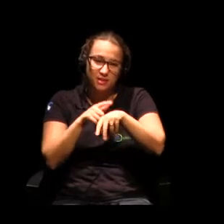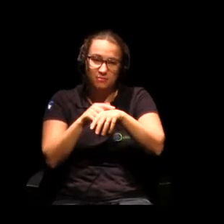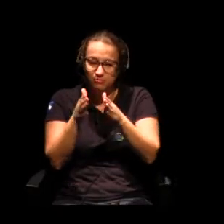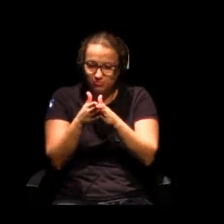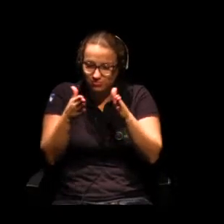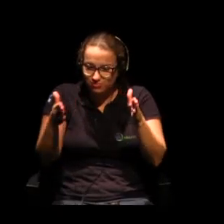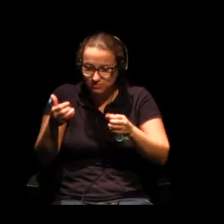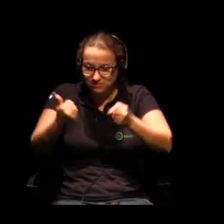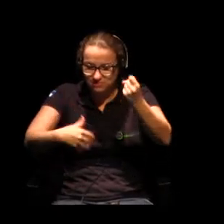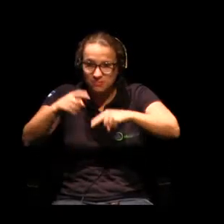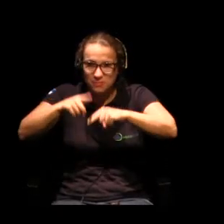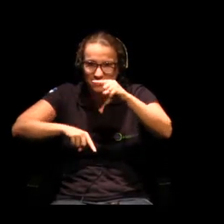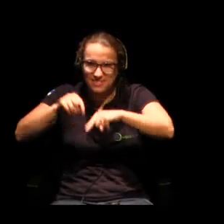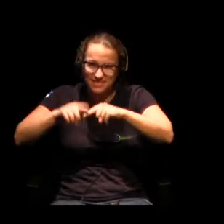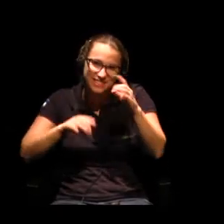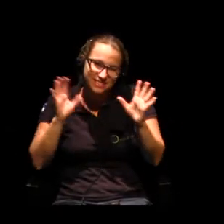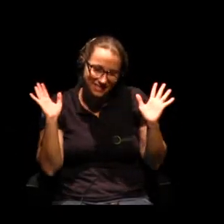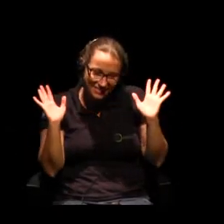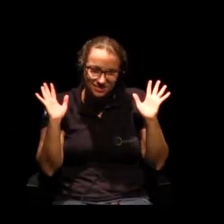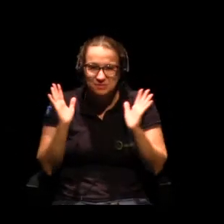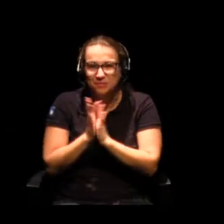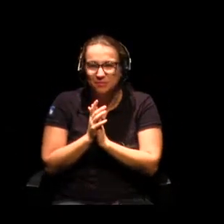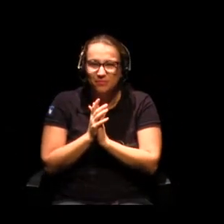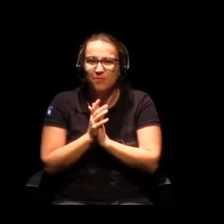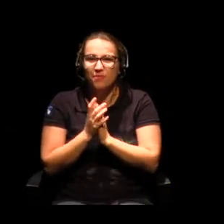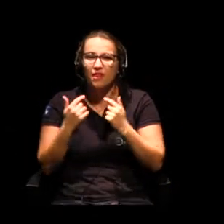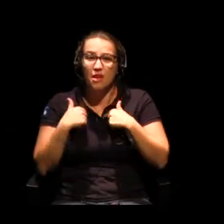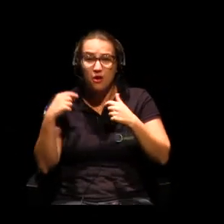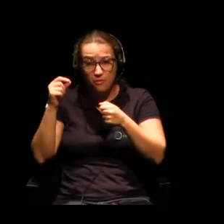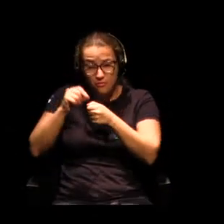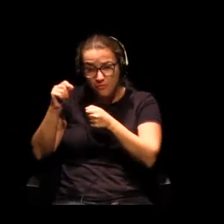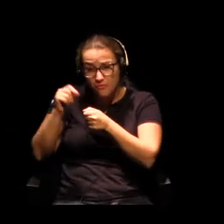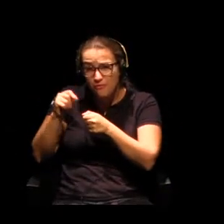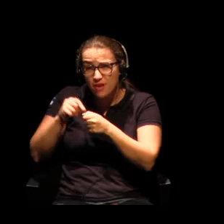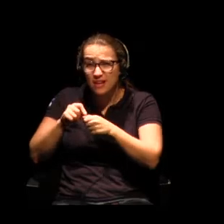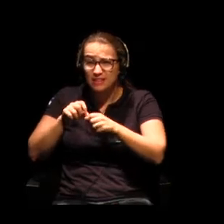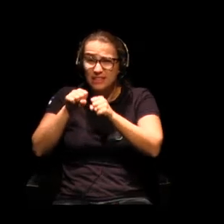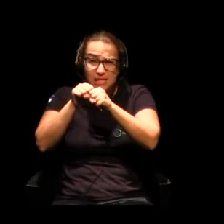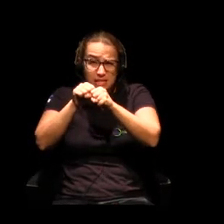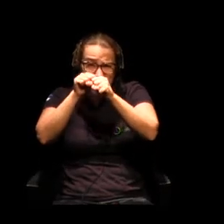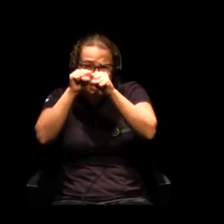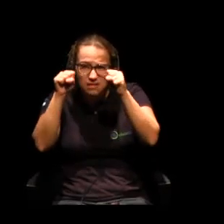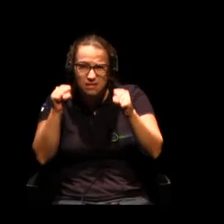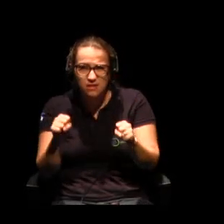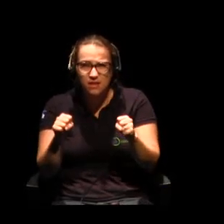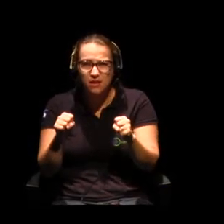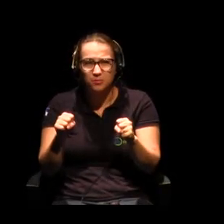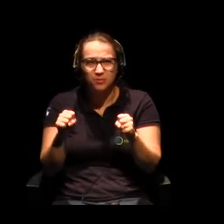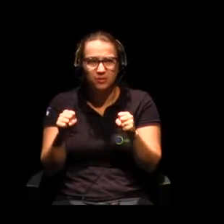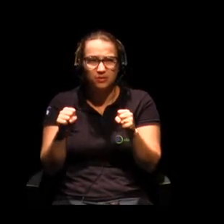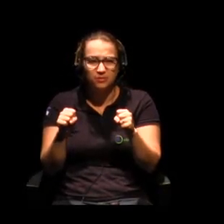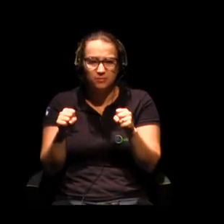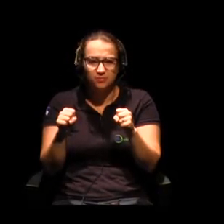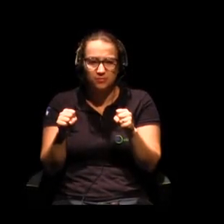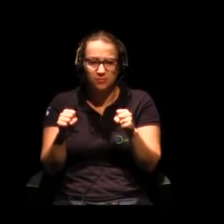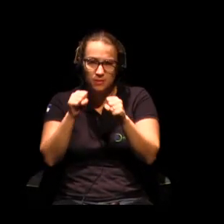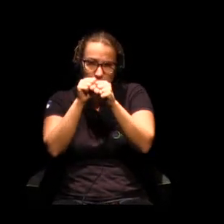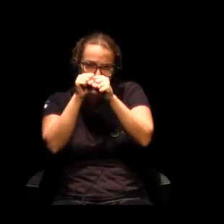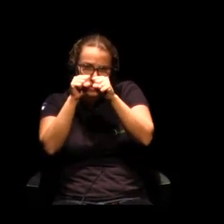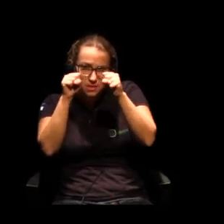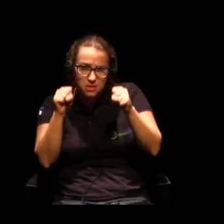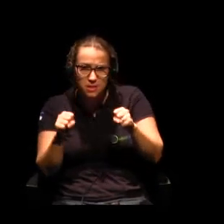temos muito material a cobrir. O que ele fez foi criar um sistema Jefferson Land Orders,